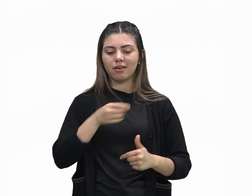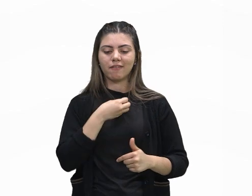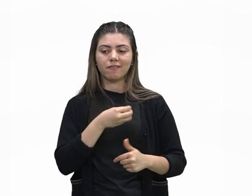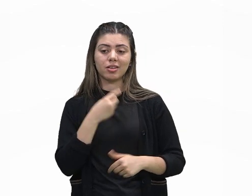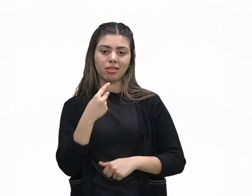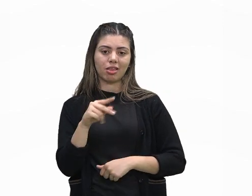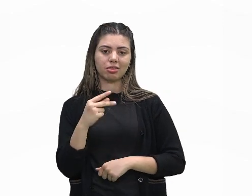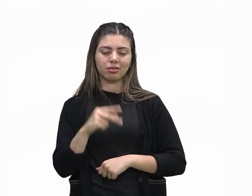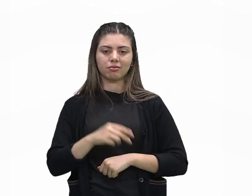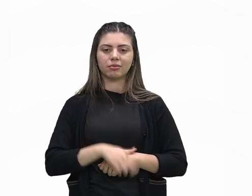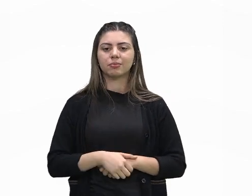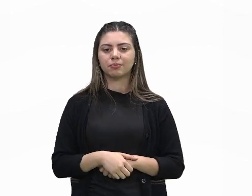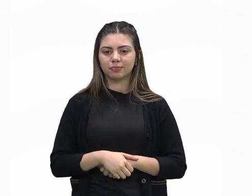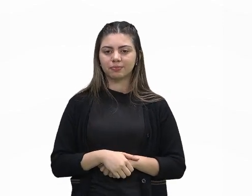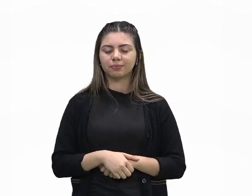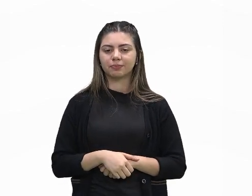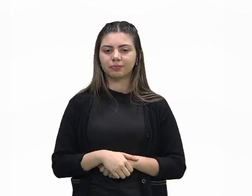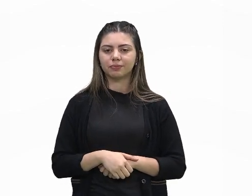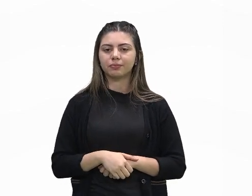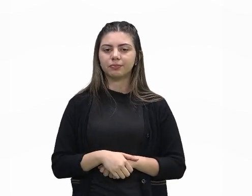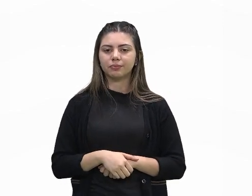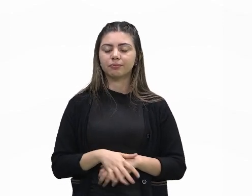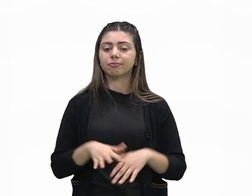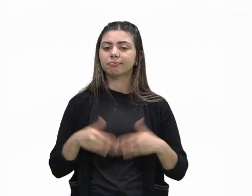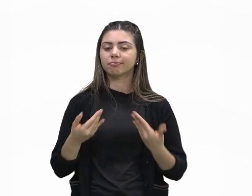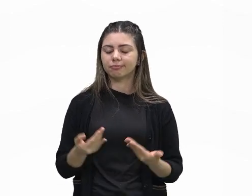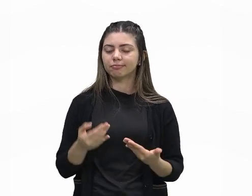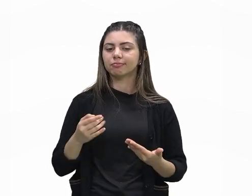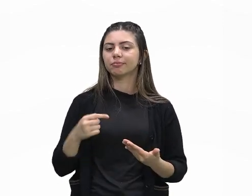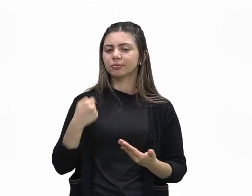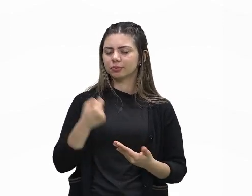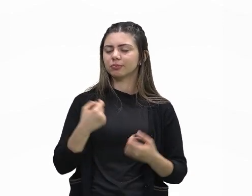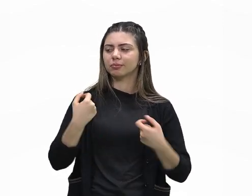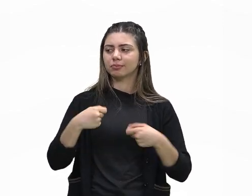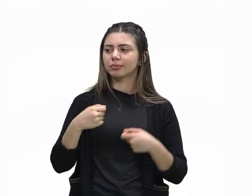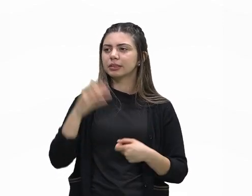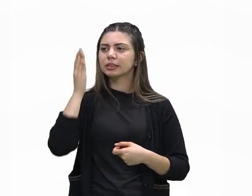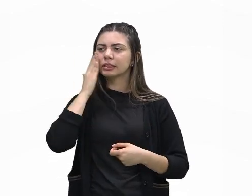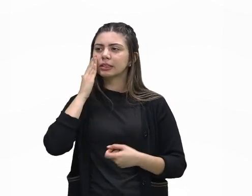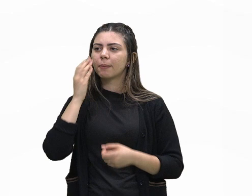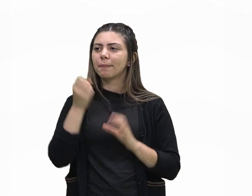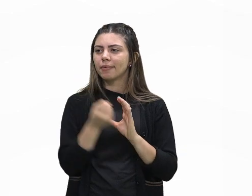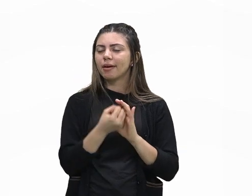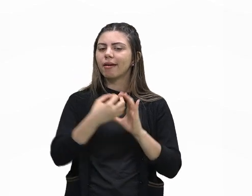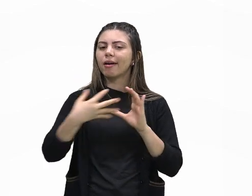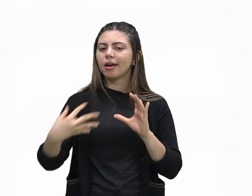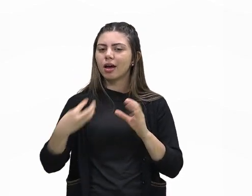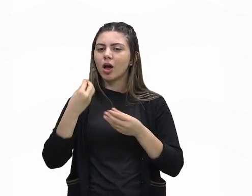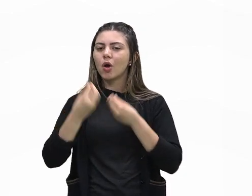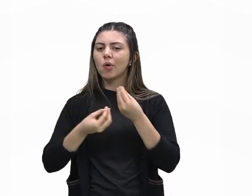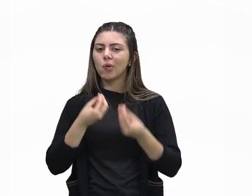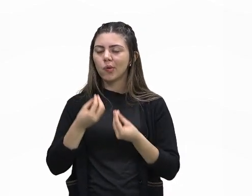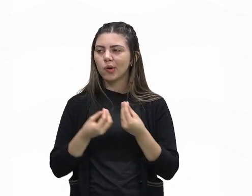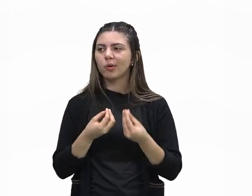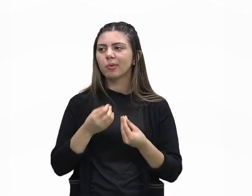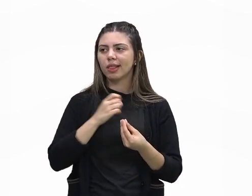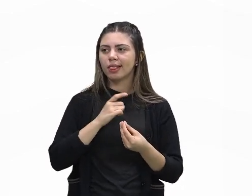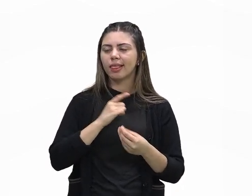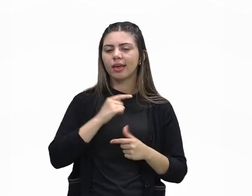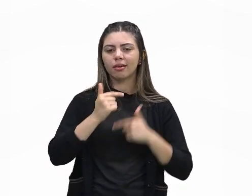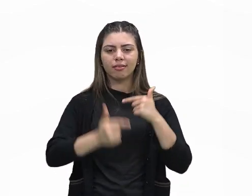sua vida, né? Então, nós temos também que compreender um pouco melhor também essa questão do